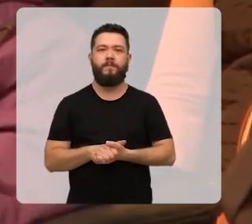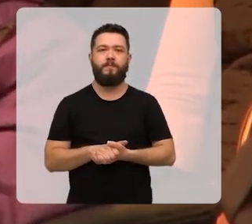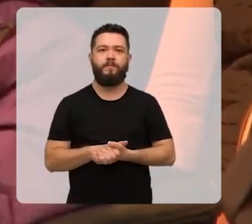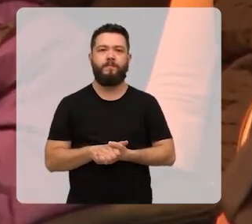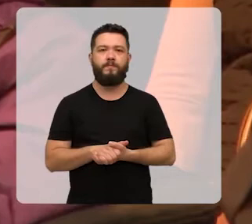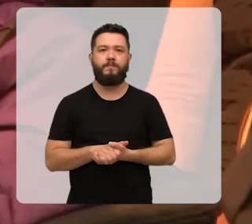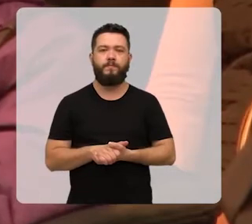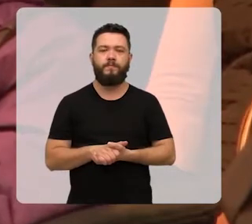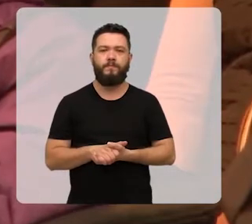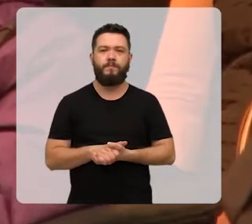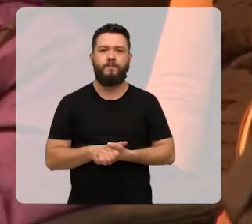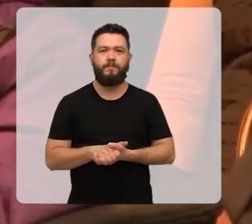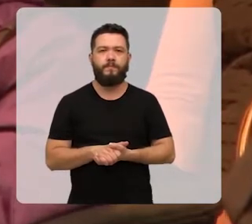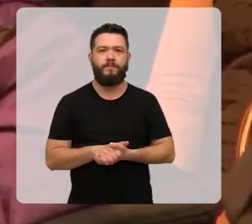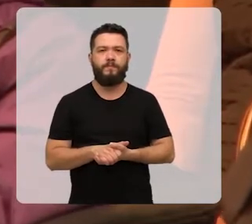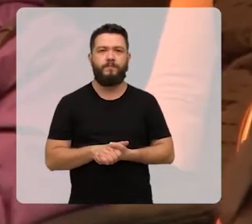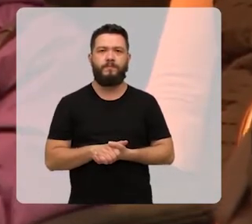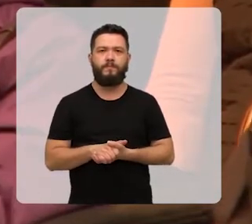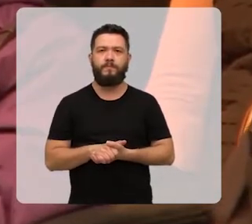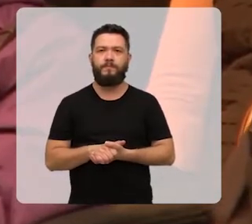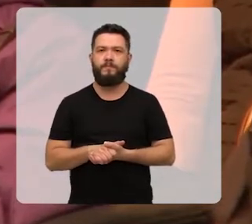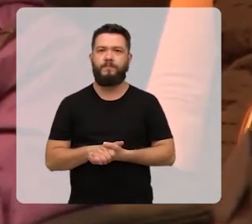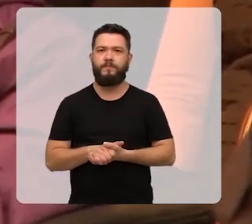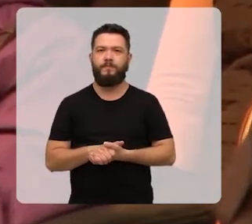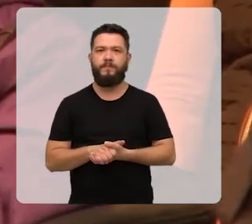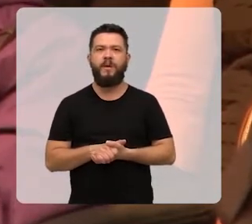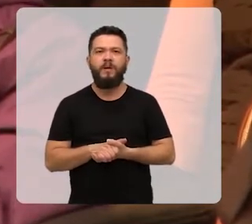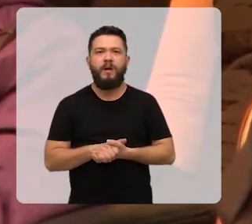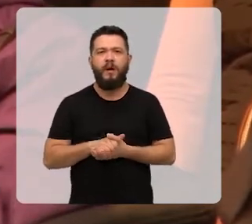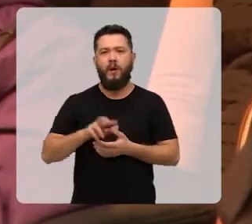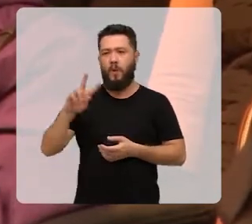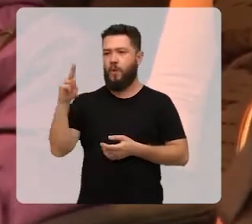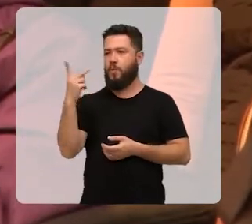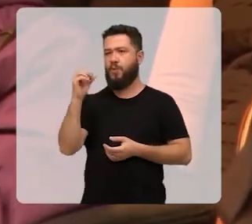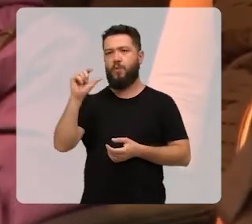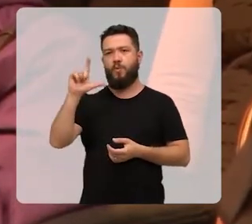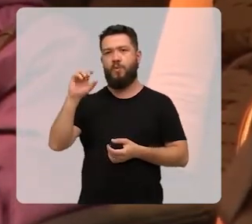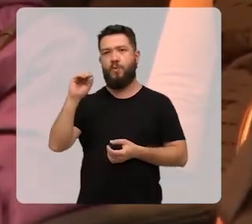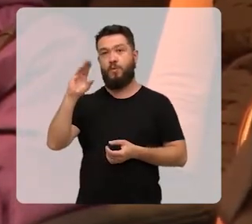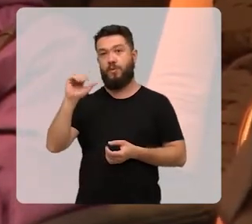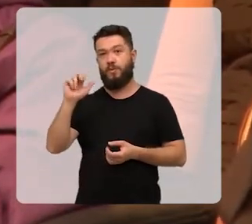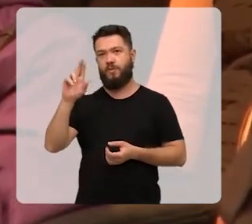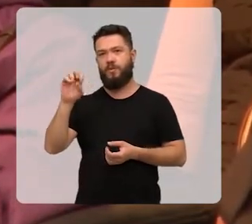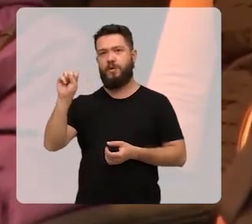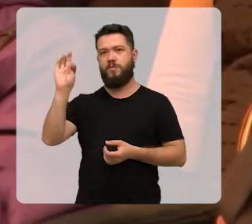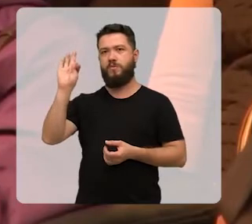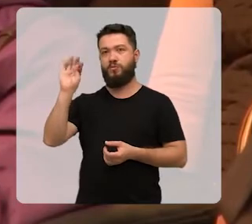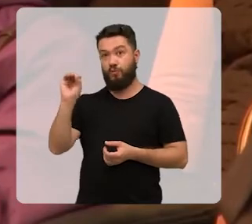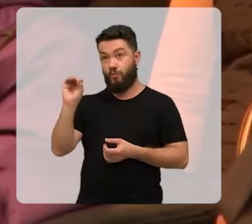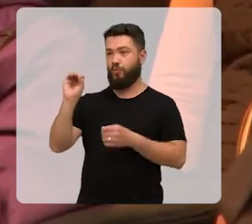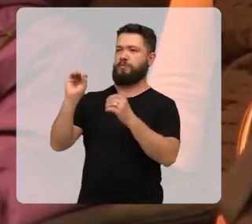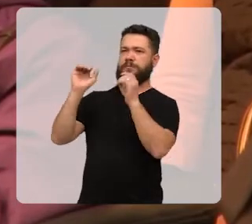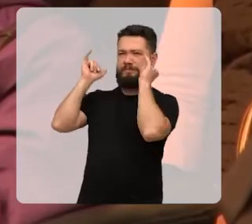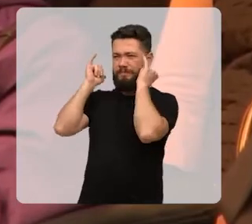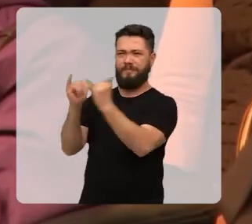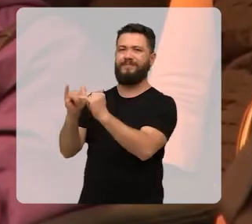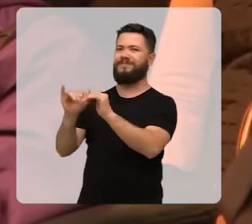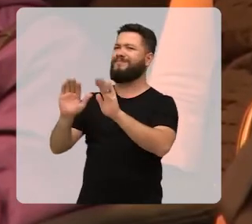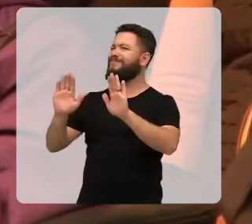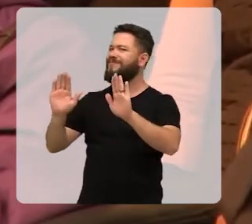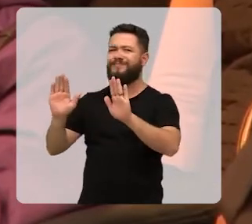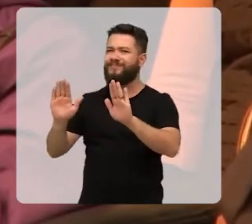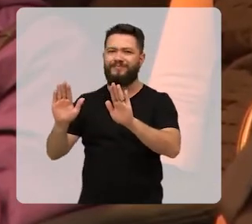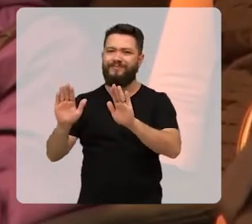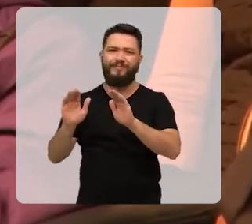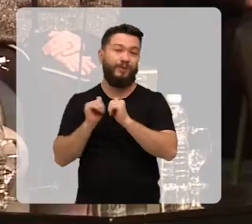não basta dizer holocausto nunca mais temos de assumir a nossa cota de responsabilidade